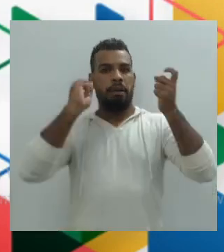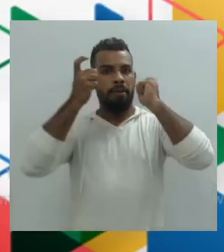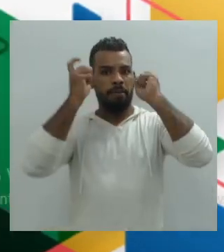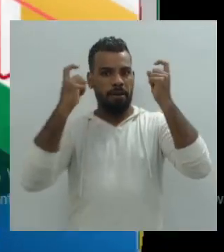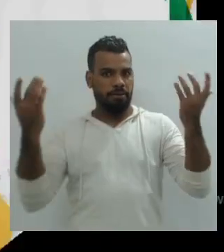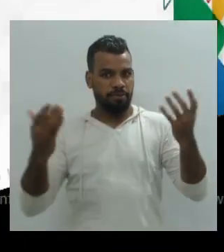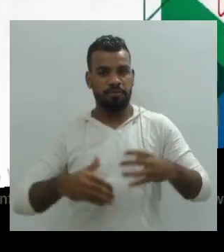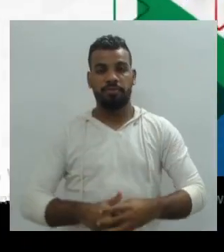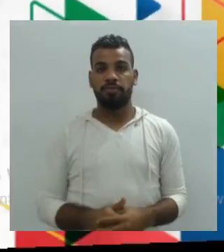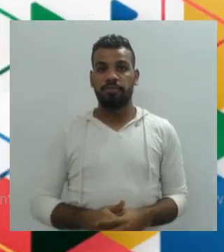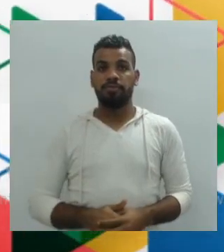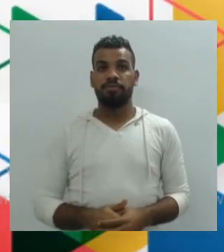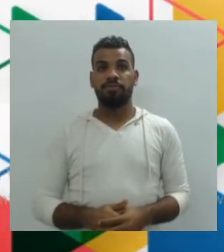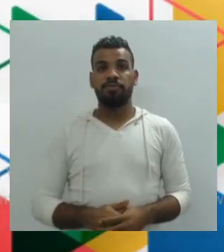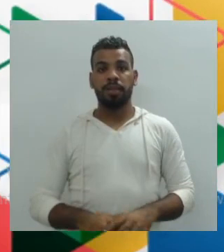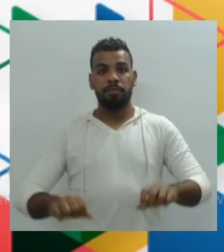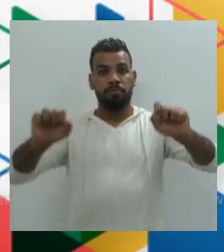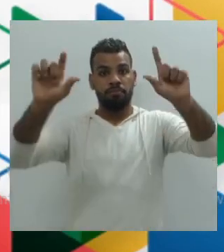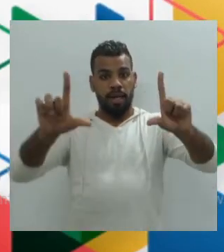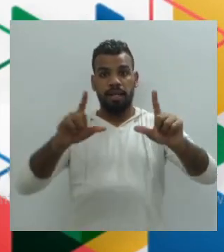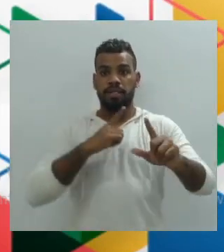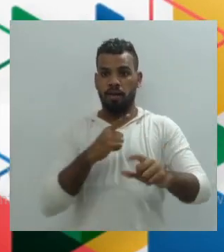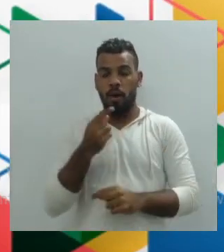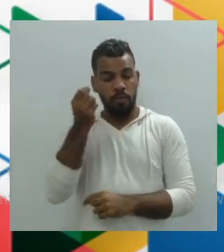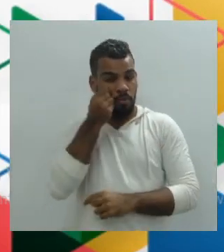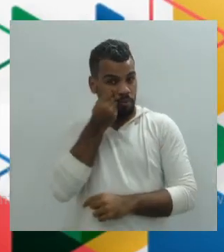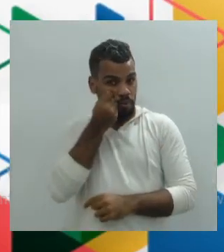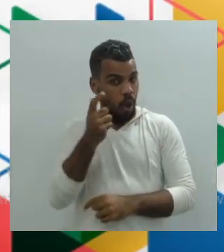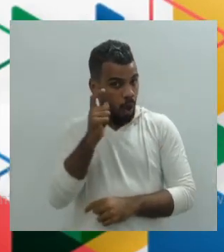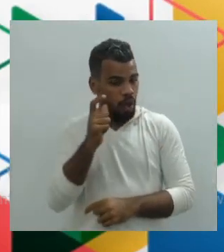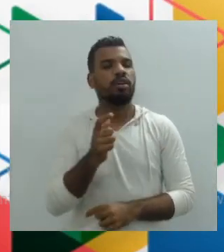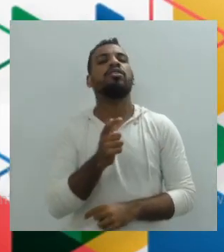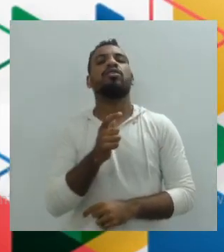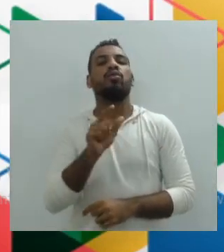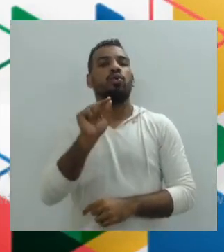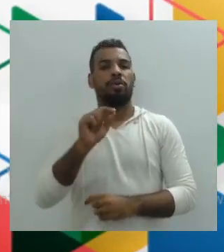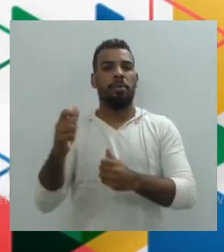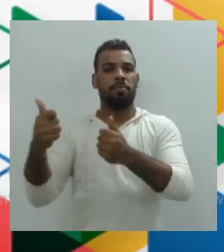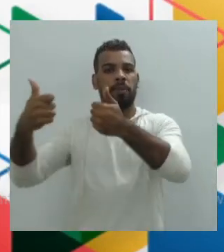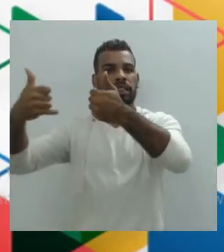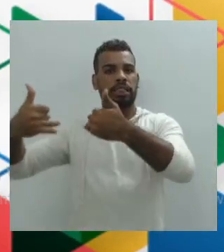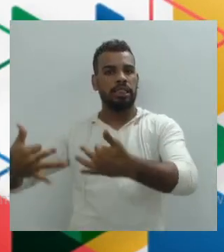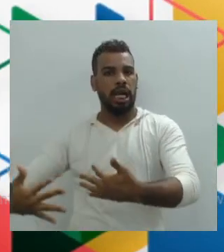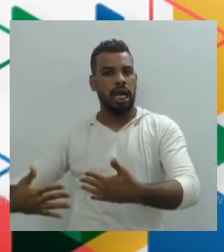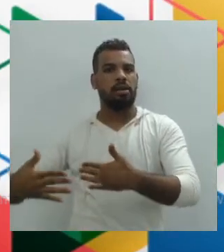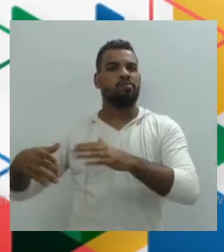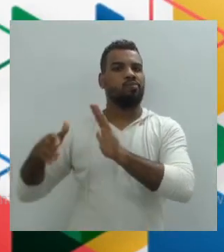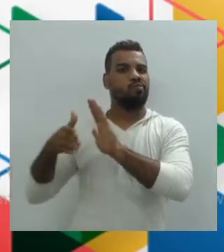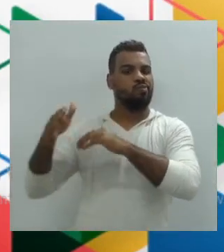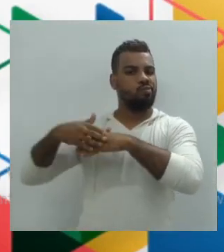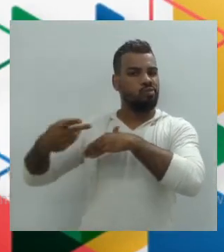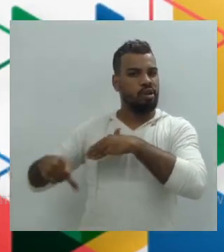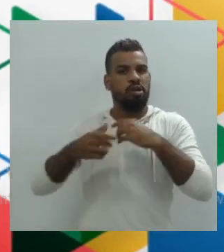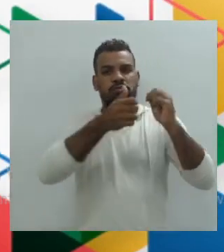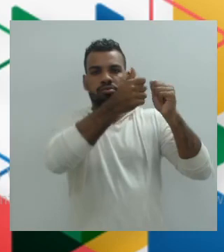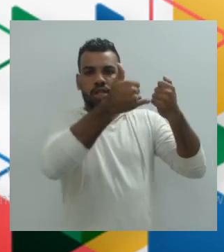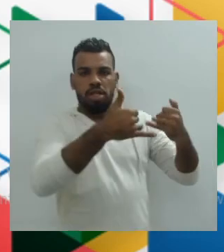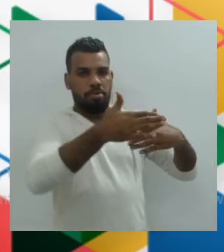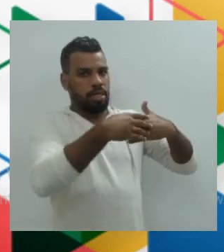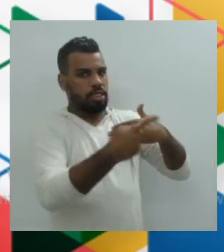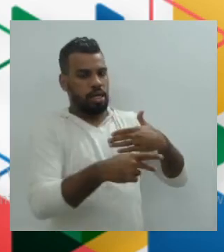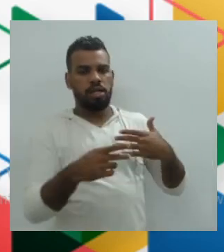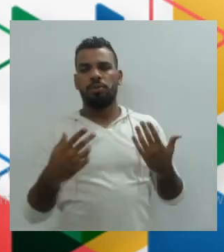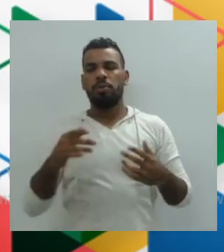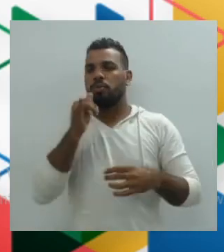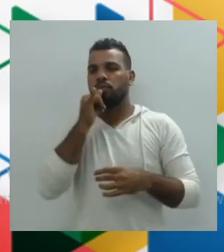humanidade. Ainda na tela, fique esperto. As explicações, com base na crença de que a humanidade